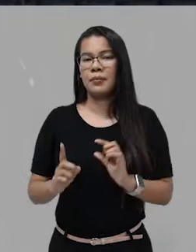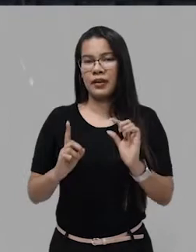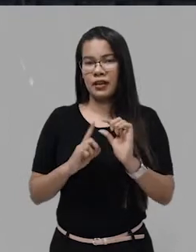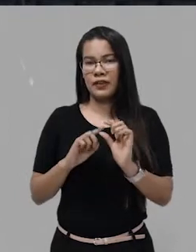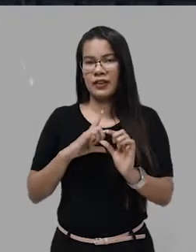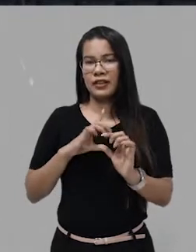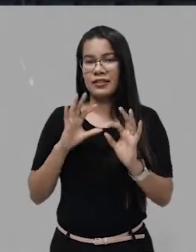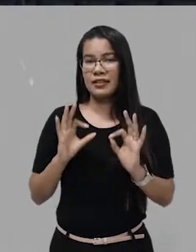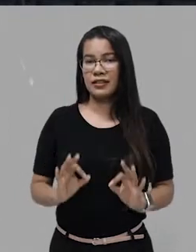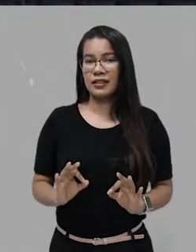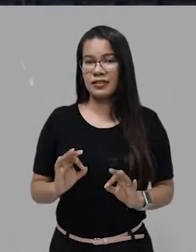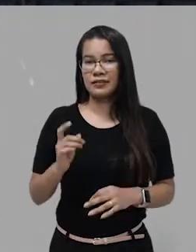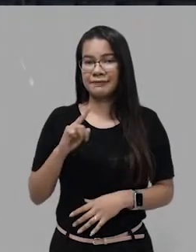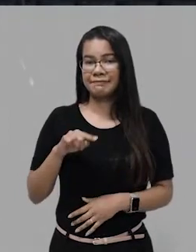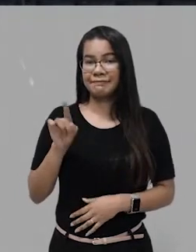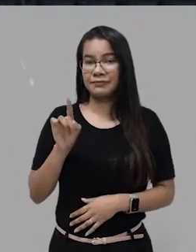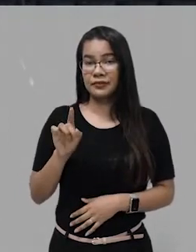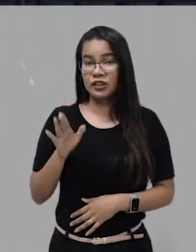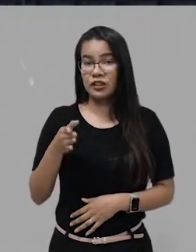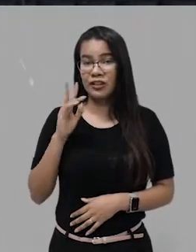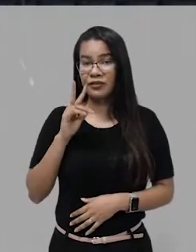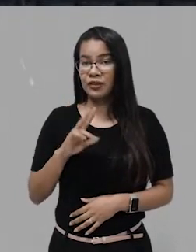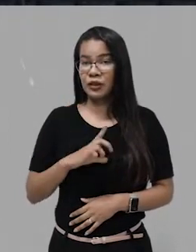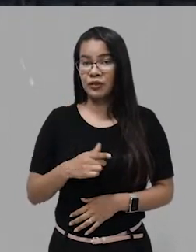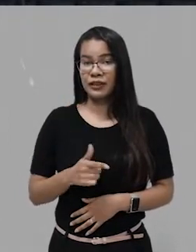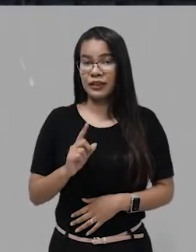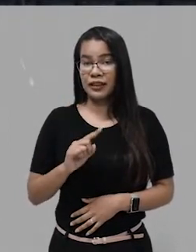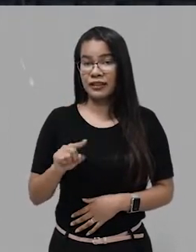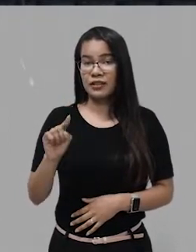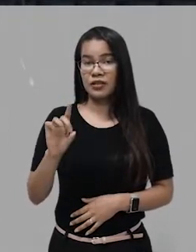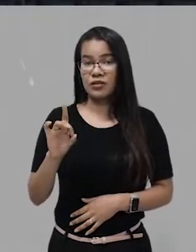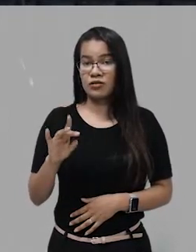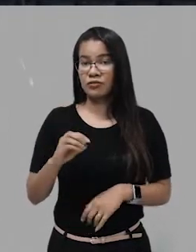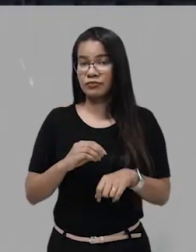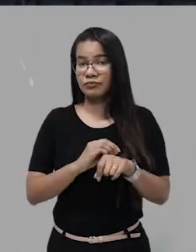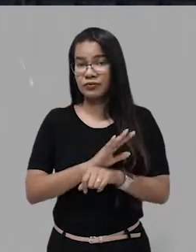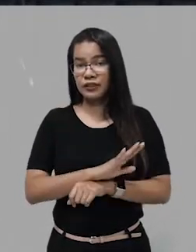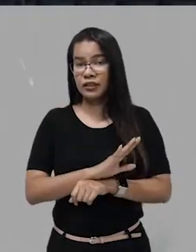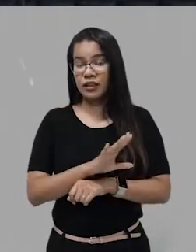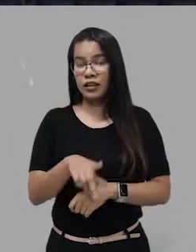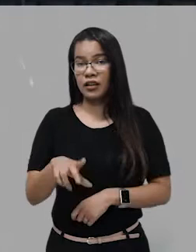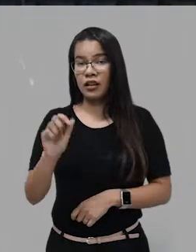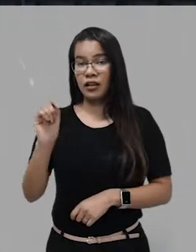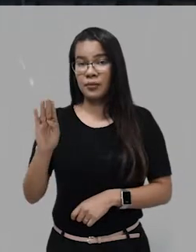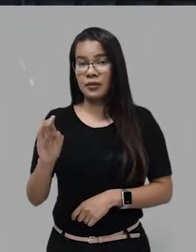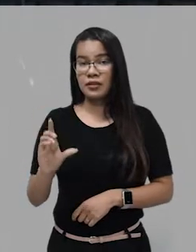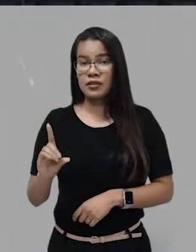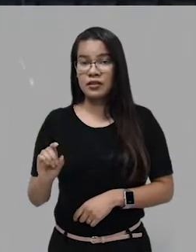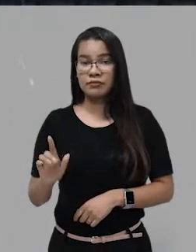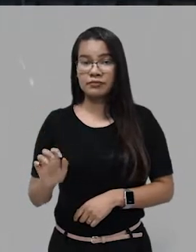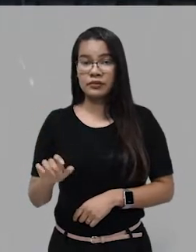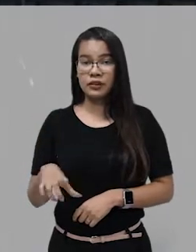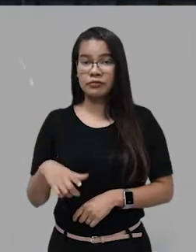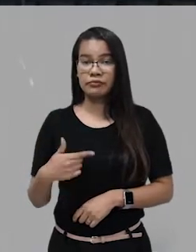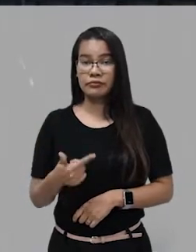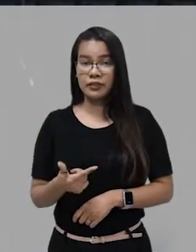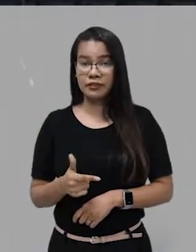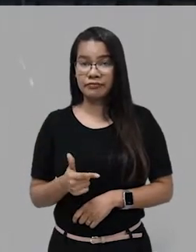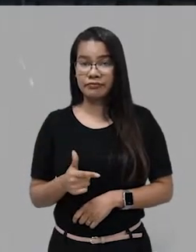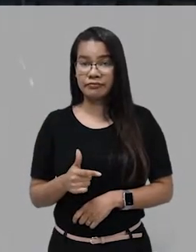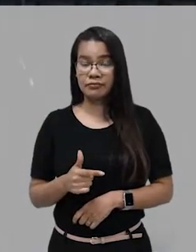acentuadas. Então, vocês já viram que ela está sem acento? Então, já vão aí por eliminação, tirando aquelas opções que já vai facilitar